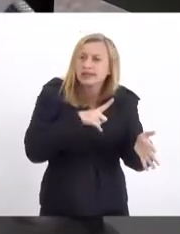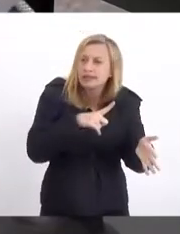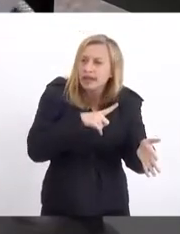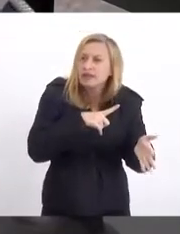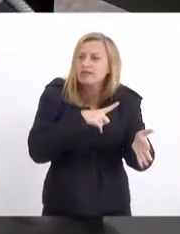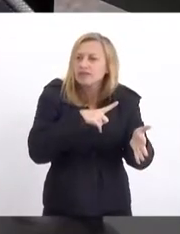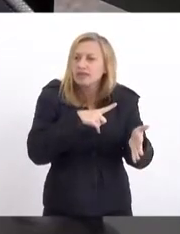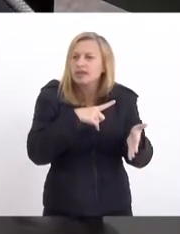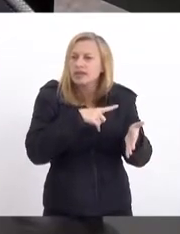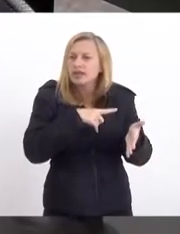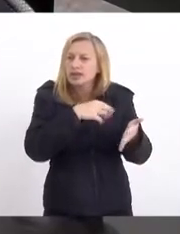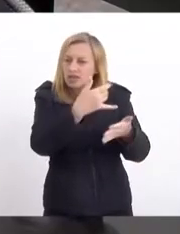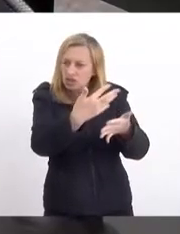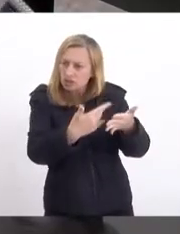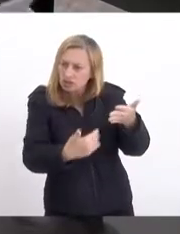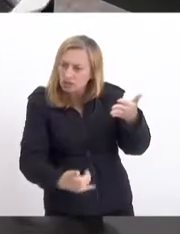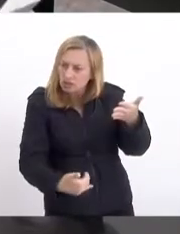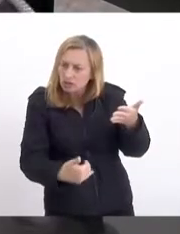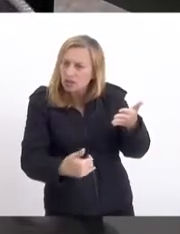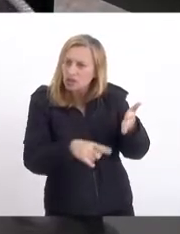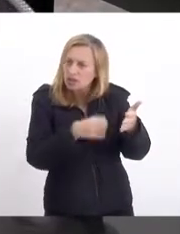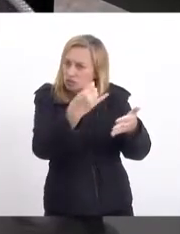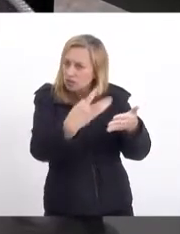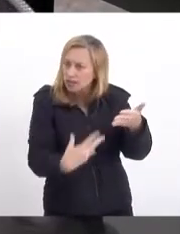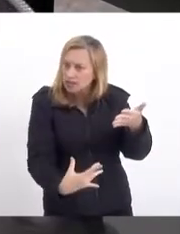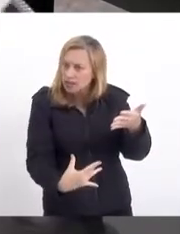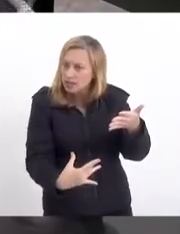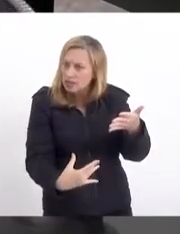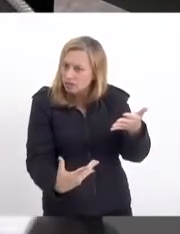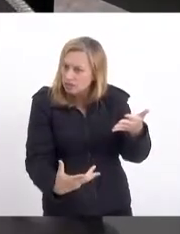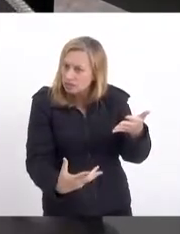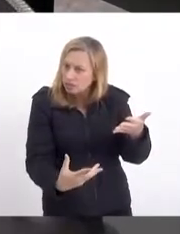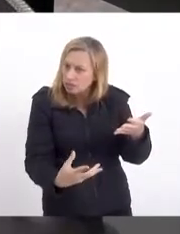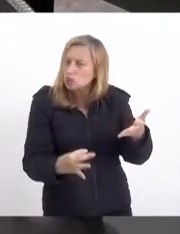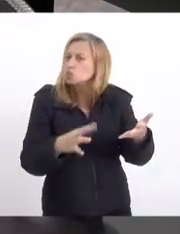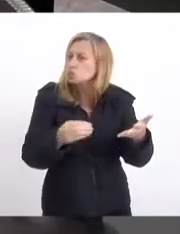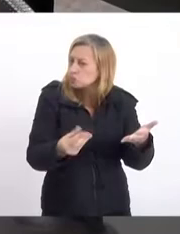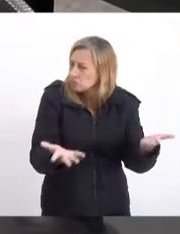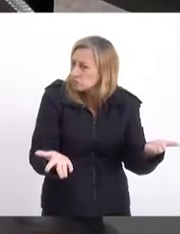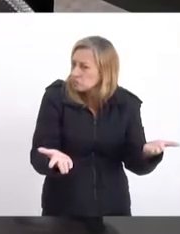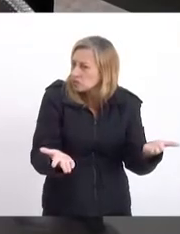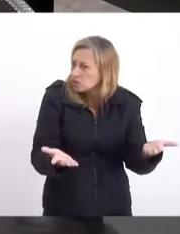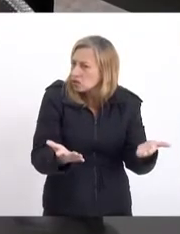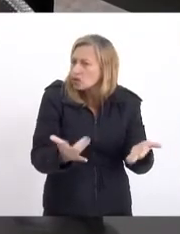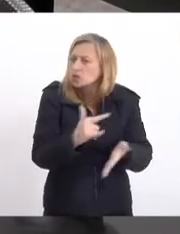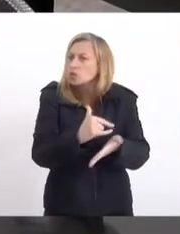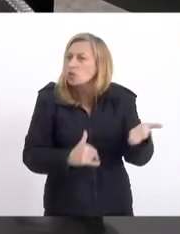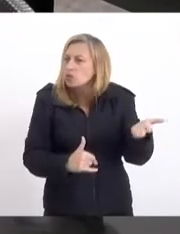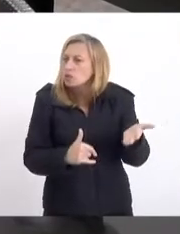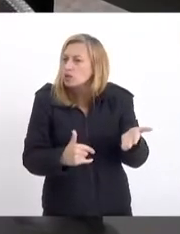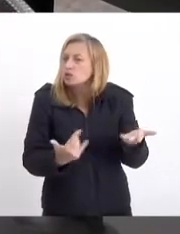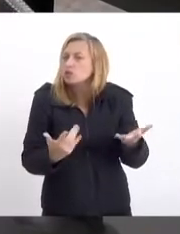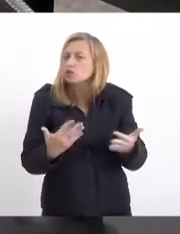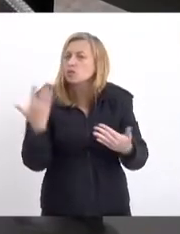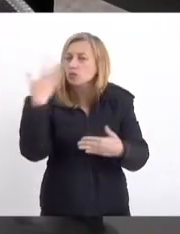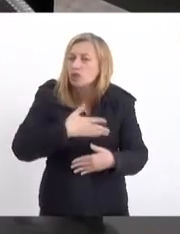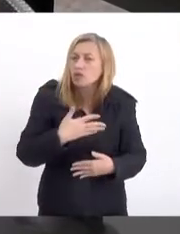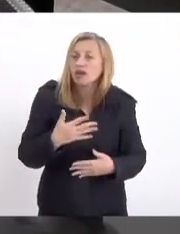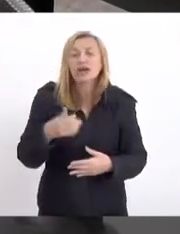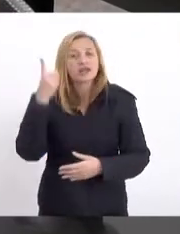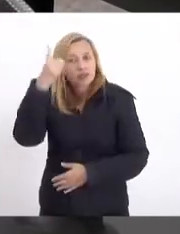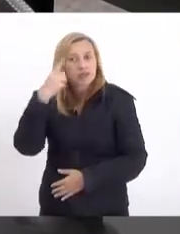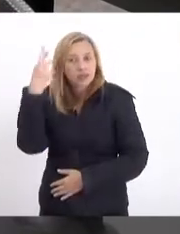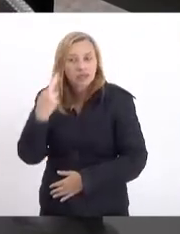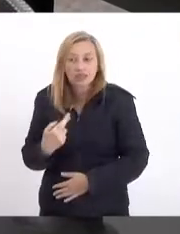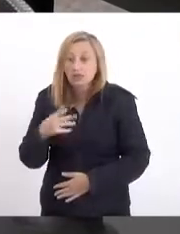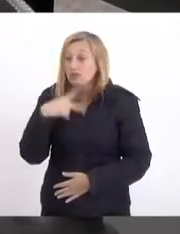aqui, colocado como previsto. Mas e o diagnóstico? A nobre deputada Renata Souza falou